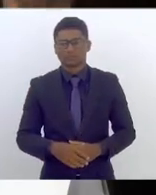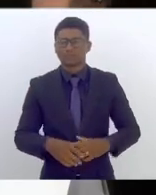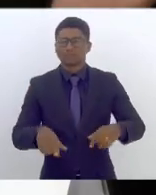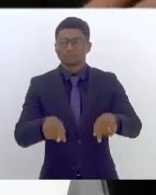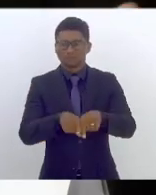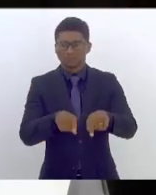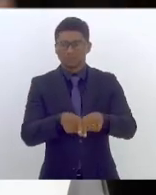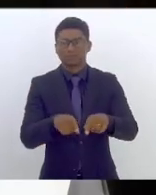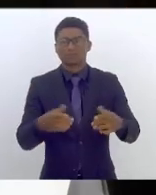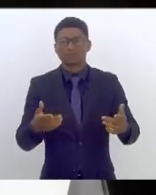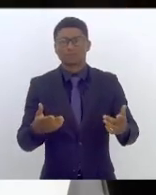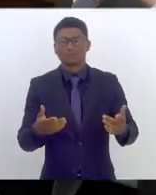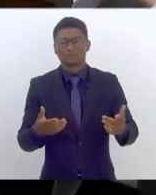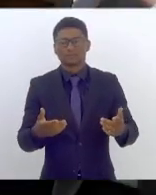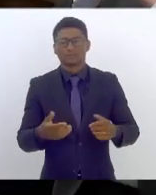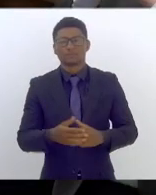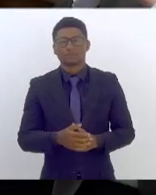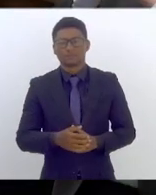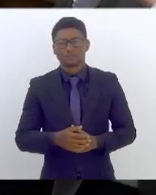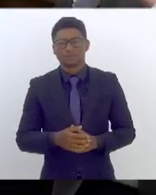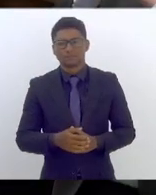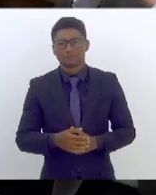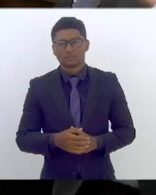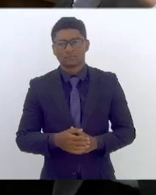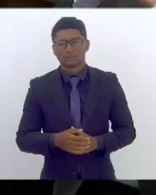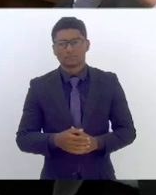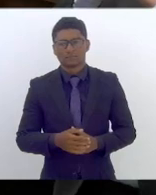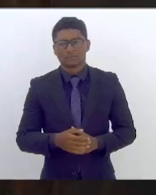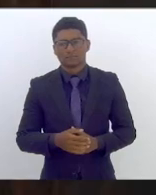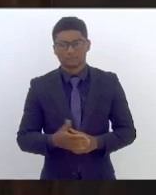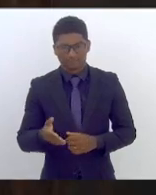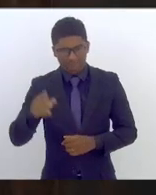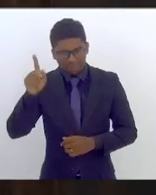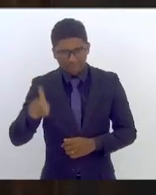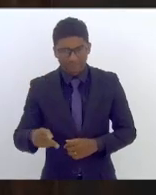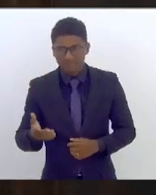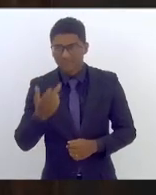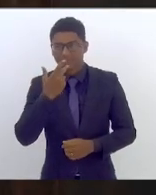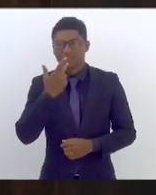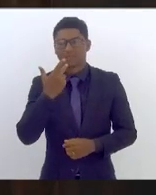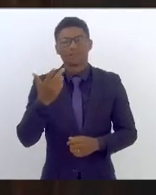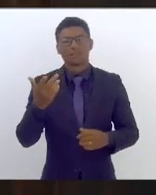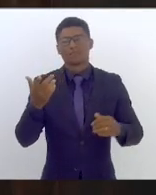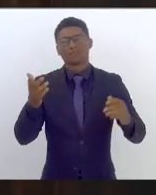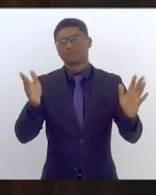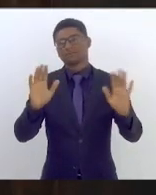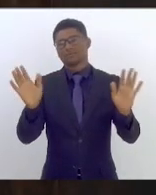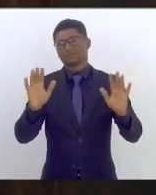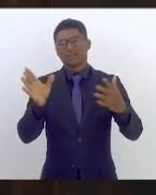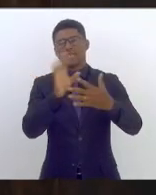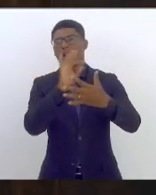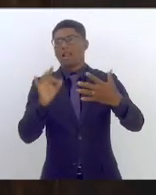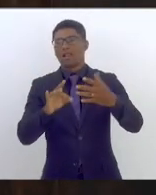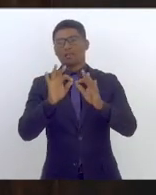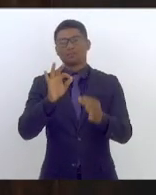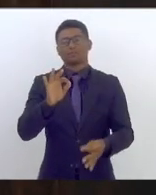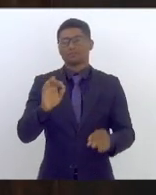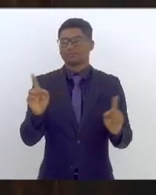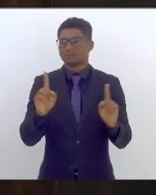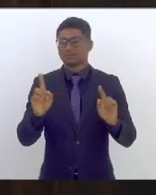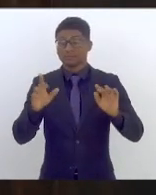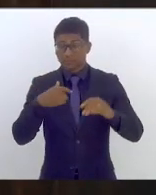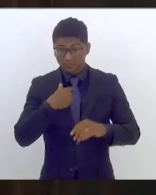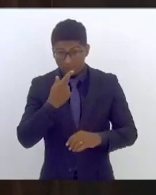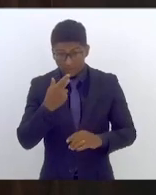ele esteve com vossa excelência o senhor sua presidente nem nada eu vou apenas falar que